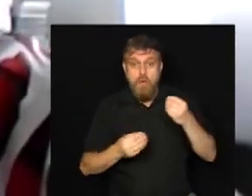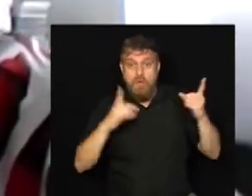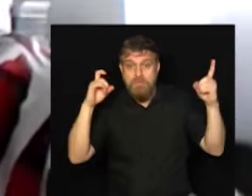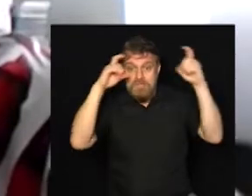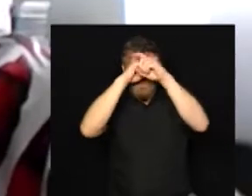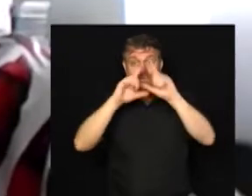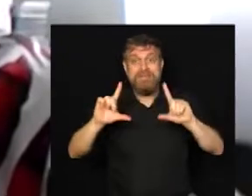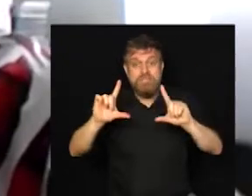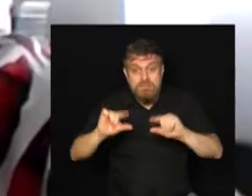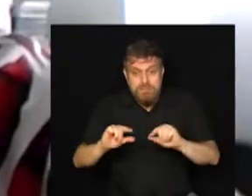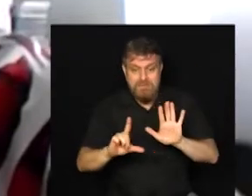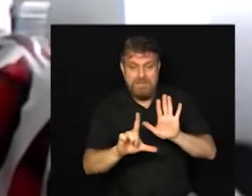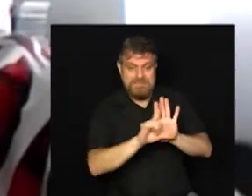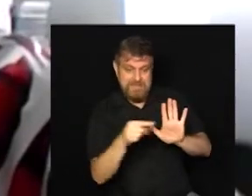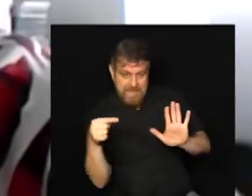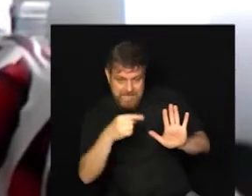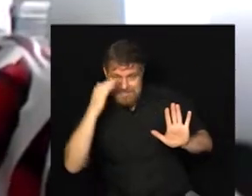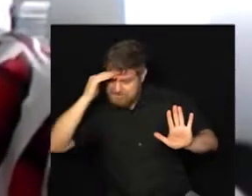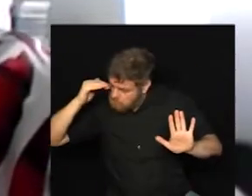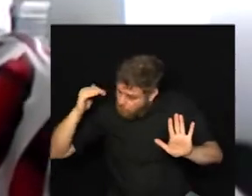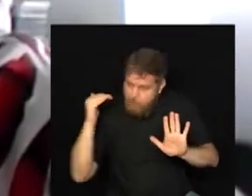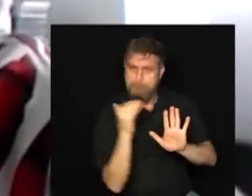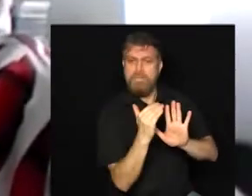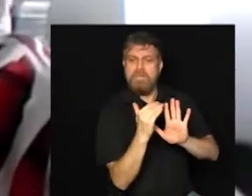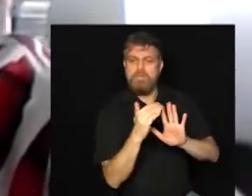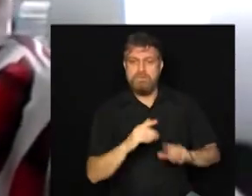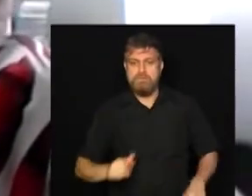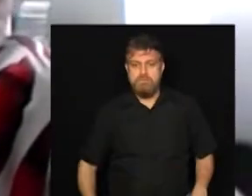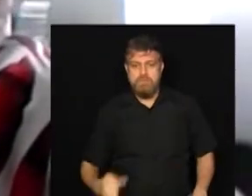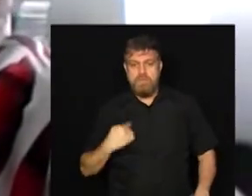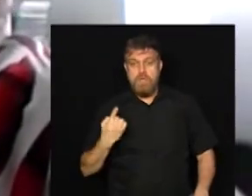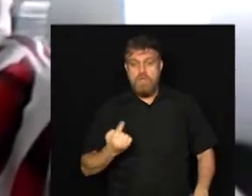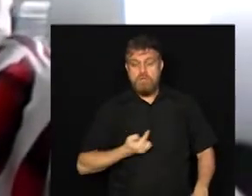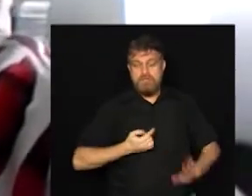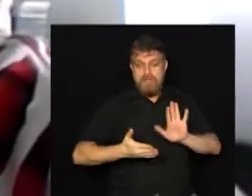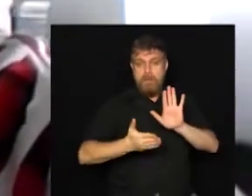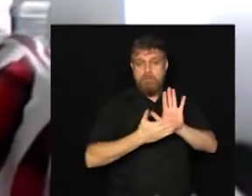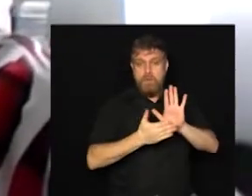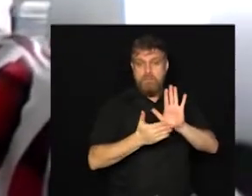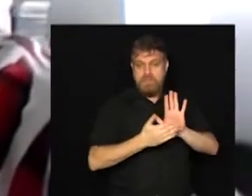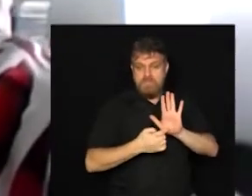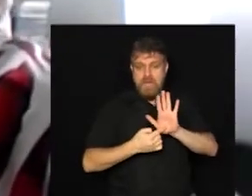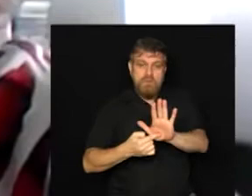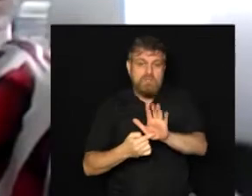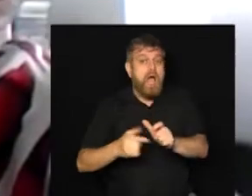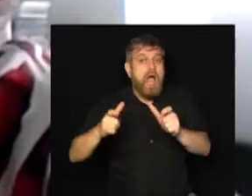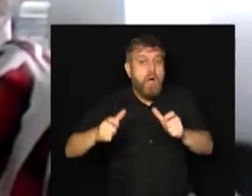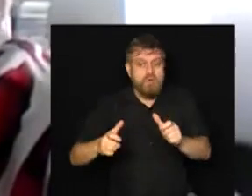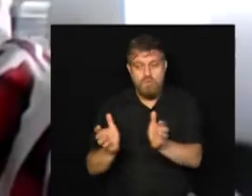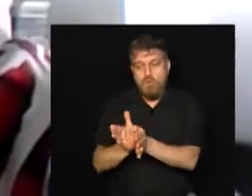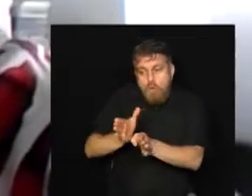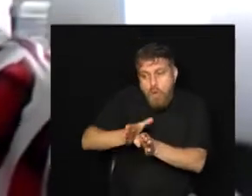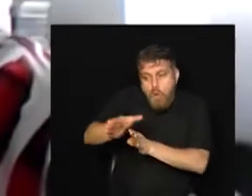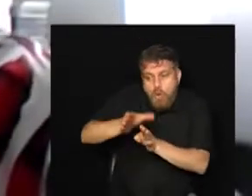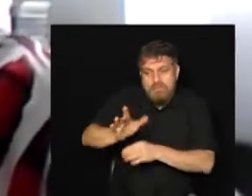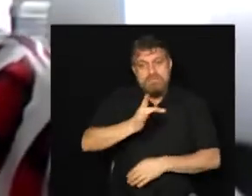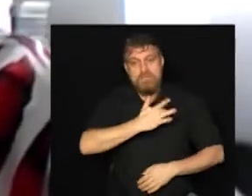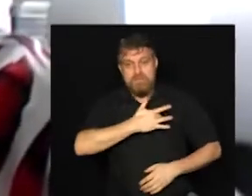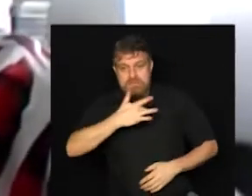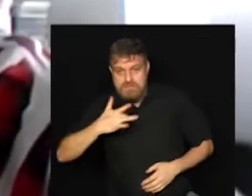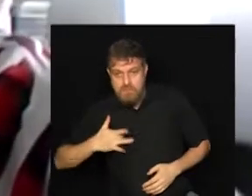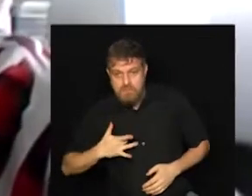dificuldades, para que essa lei seja cumprida, e apresentar essa proposta para o Conselho Municipal de Saúde, para